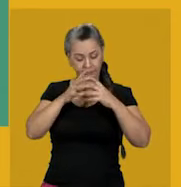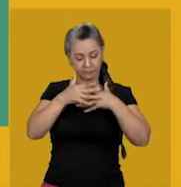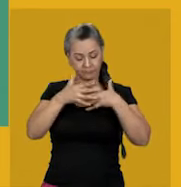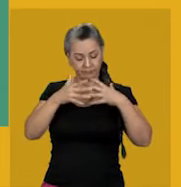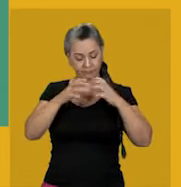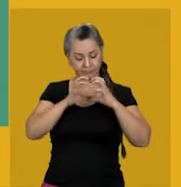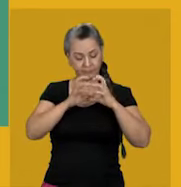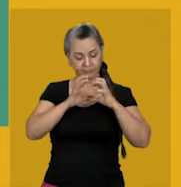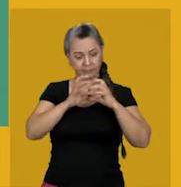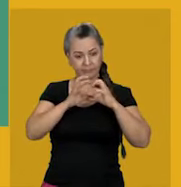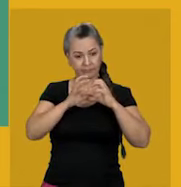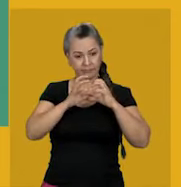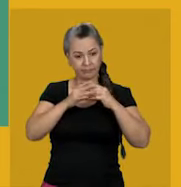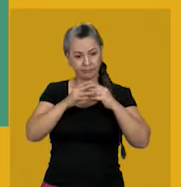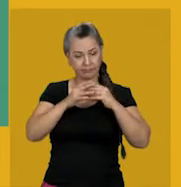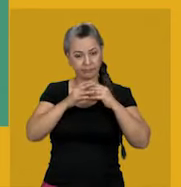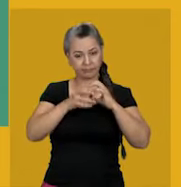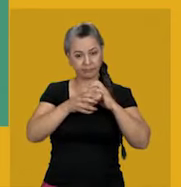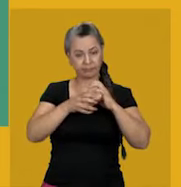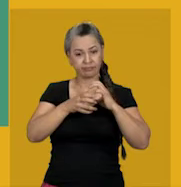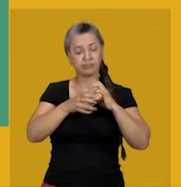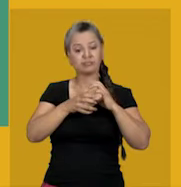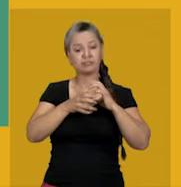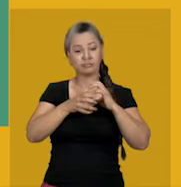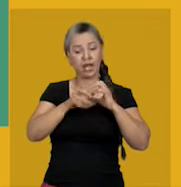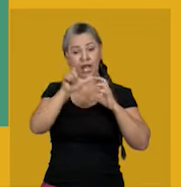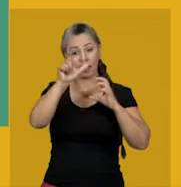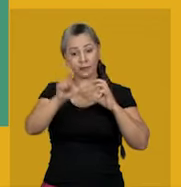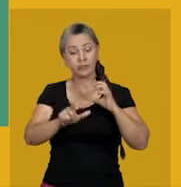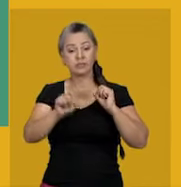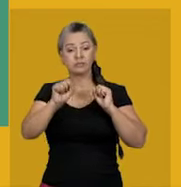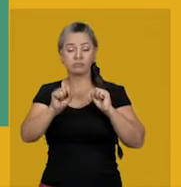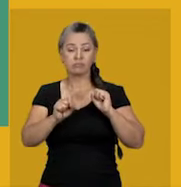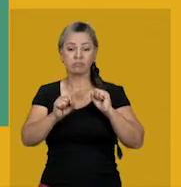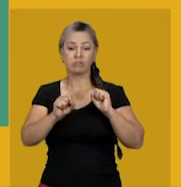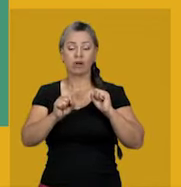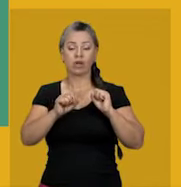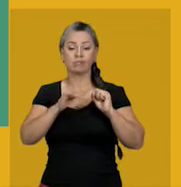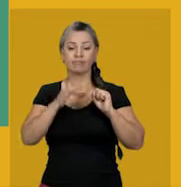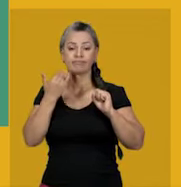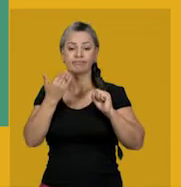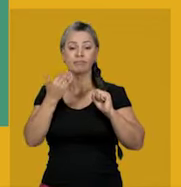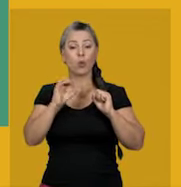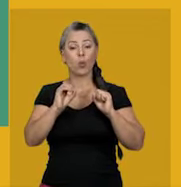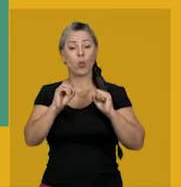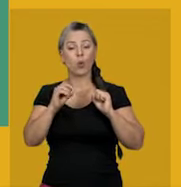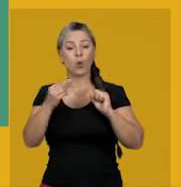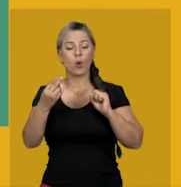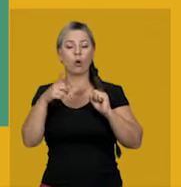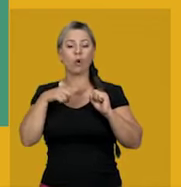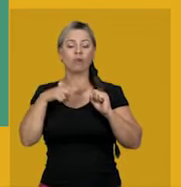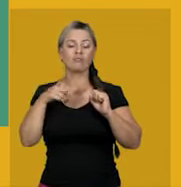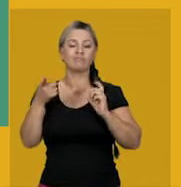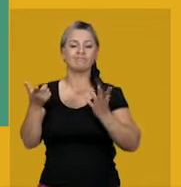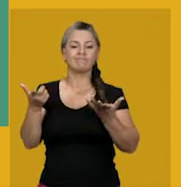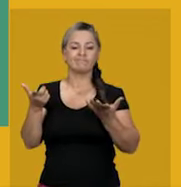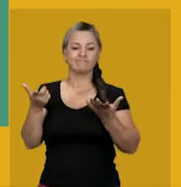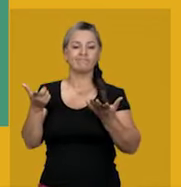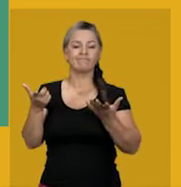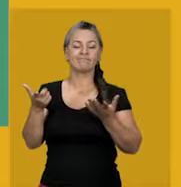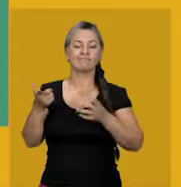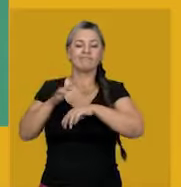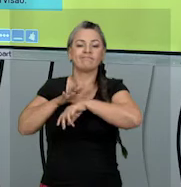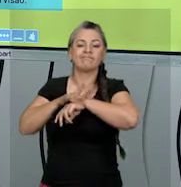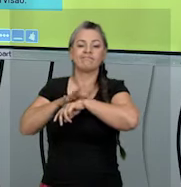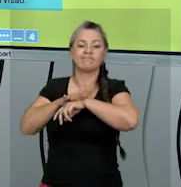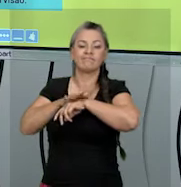O paciente pode chegar a falecer ou apresentar danos permanentes, como, por exemplo,